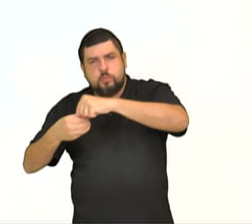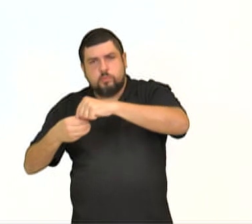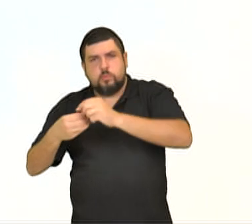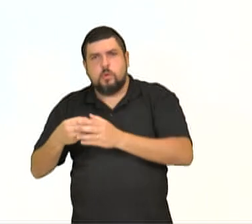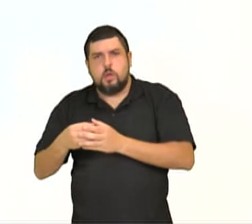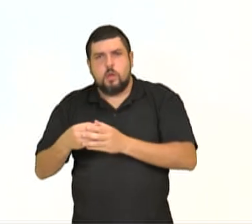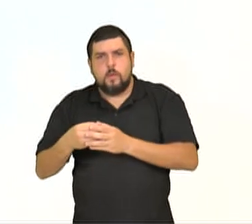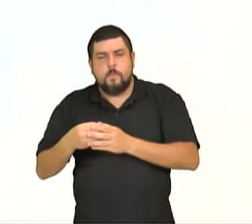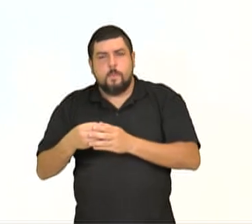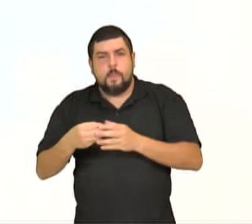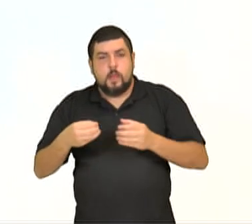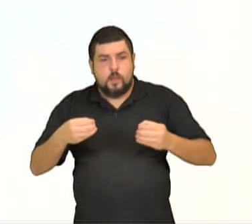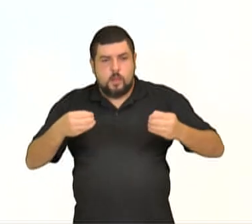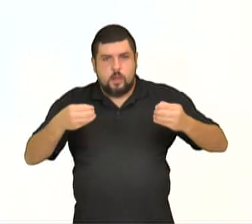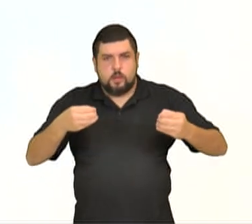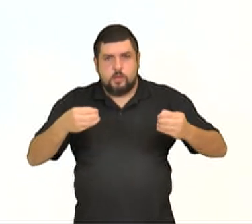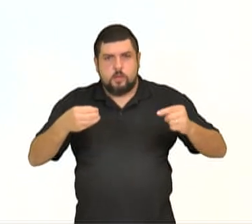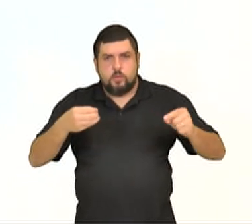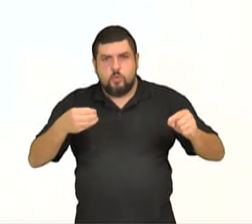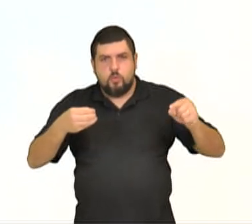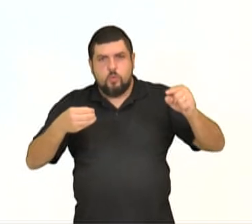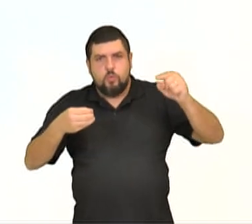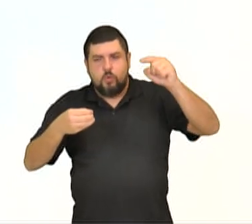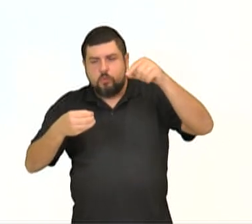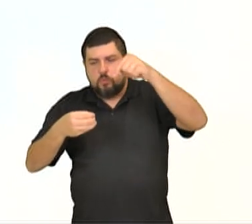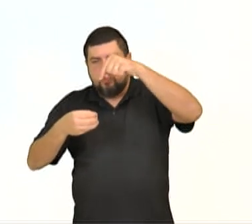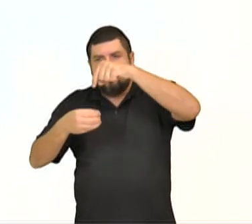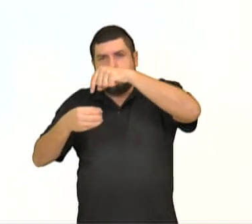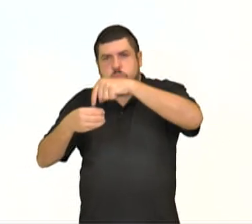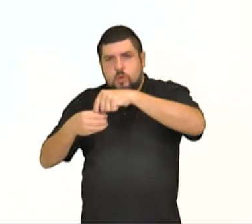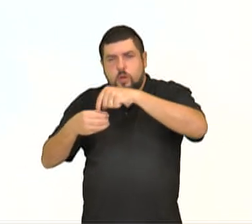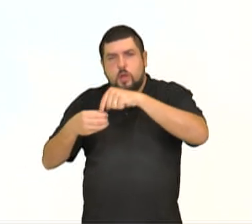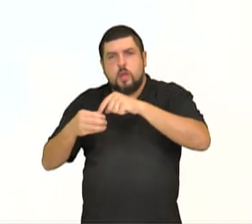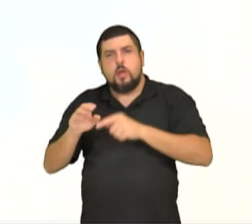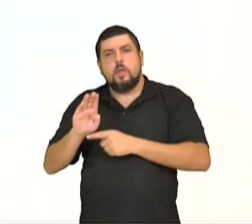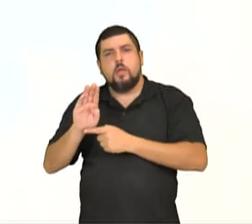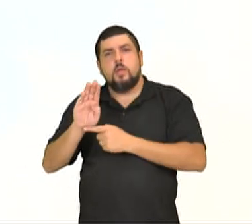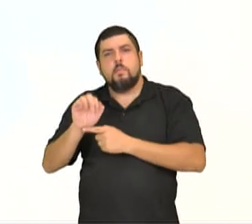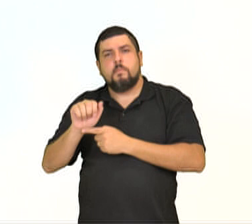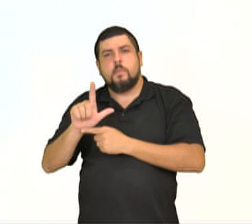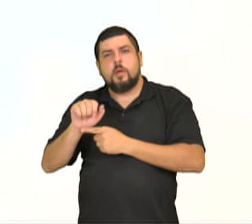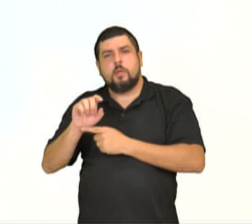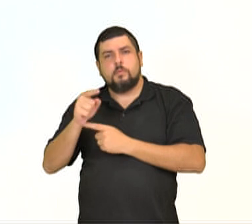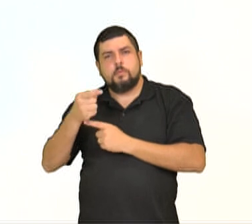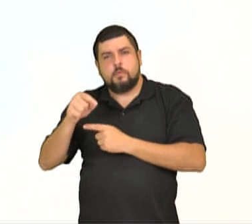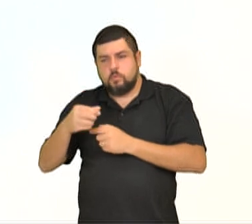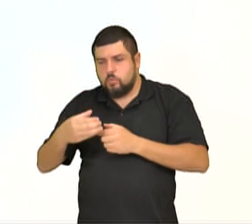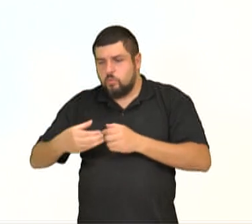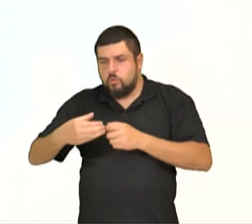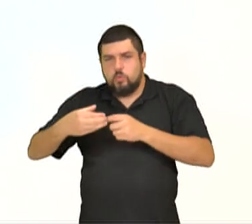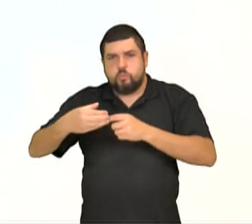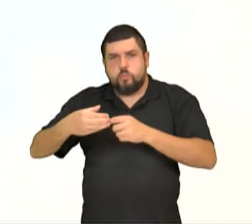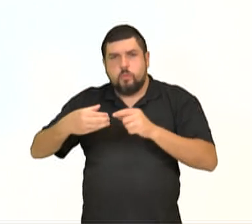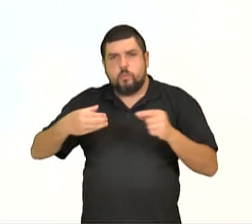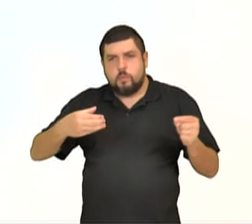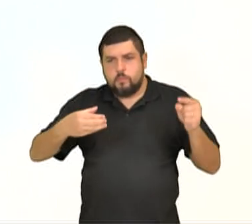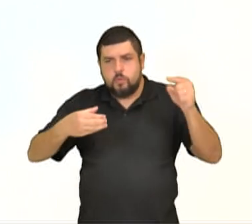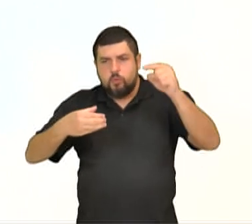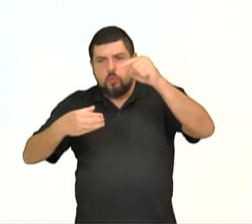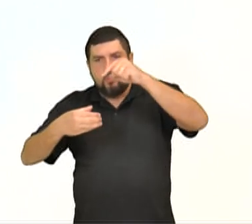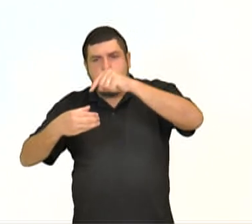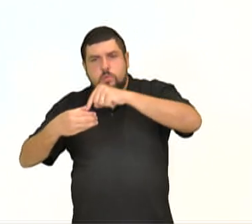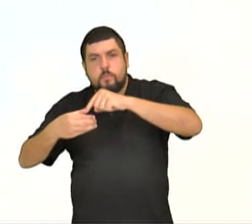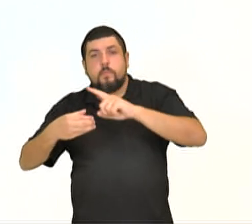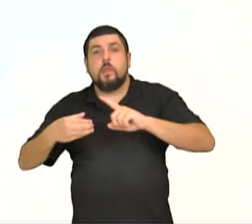da solução inicial para um balão volumétrico, do volume final que se deseja obter, e no final acrescenta-se